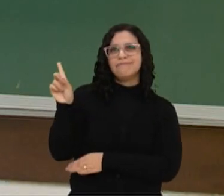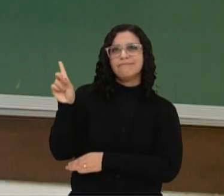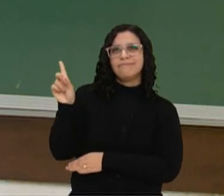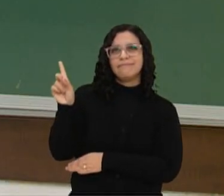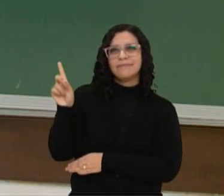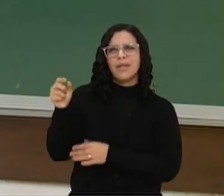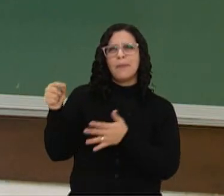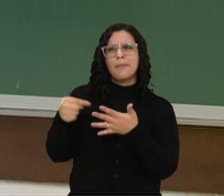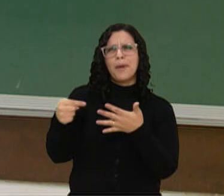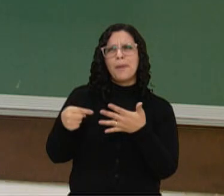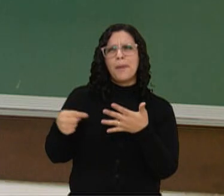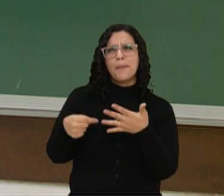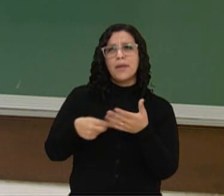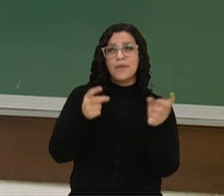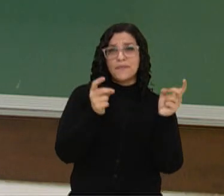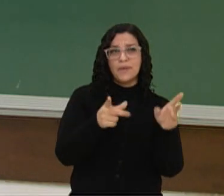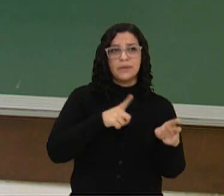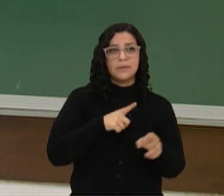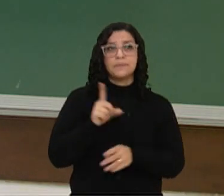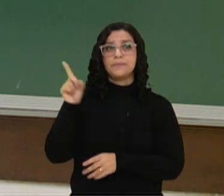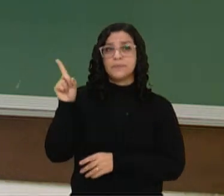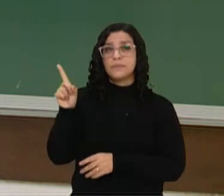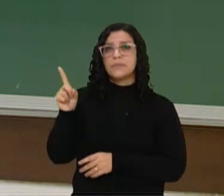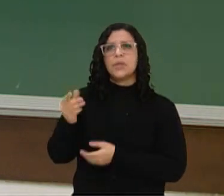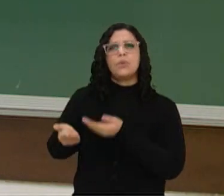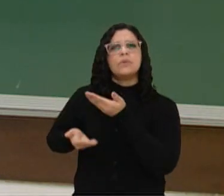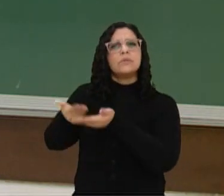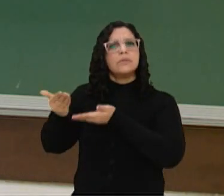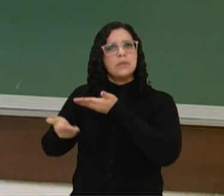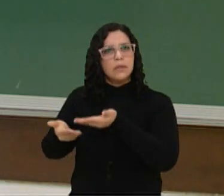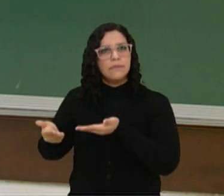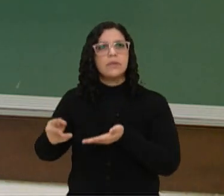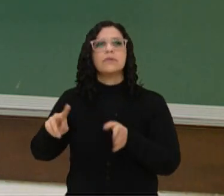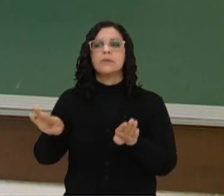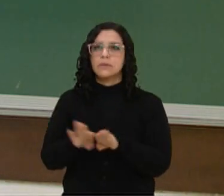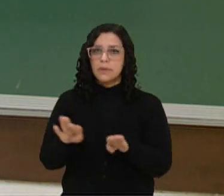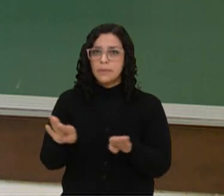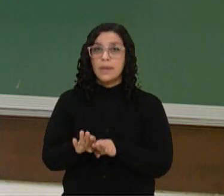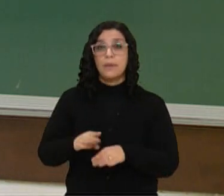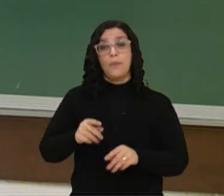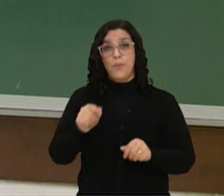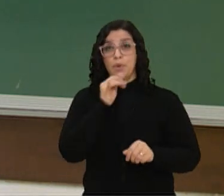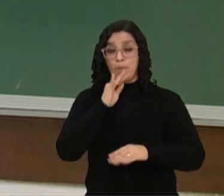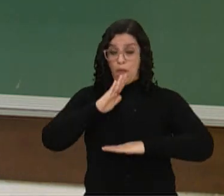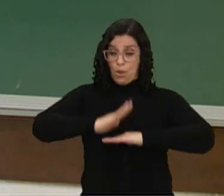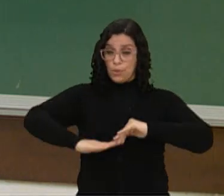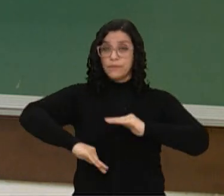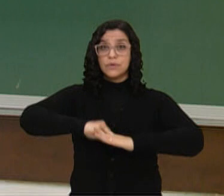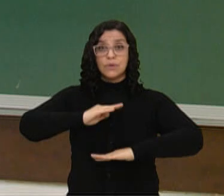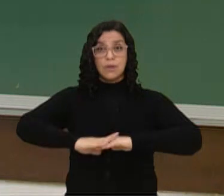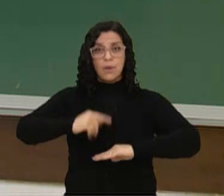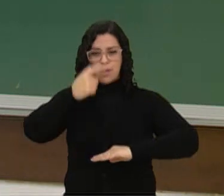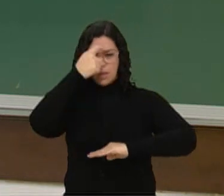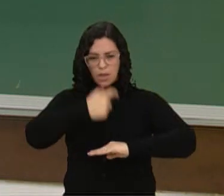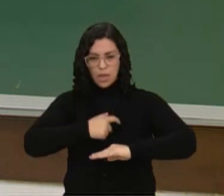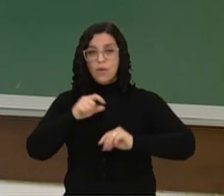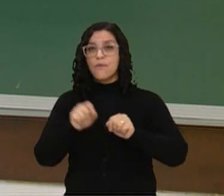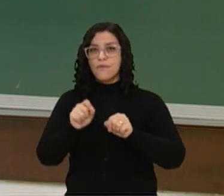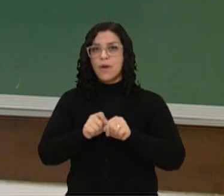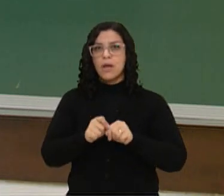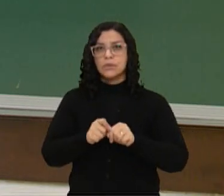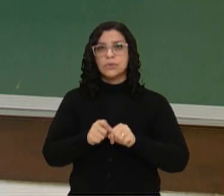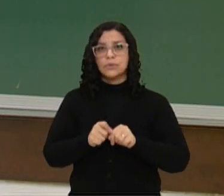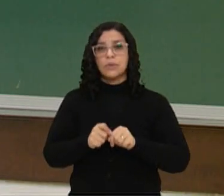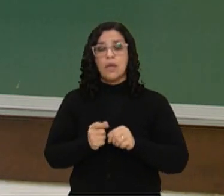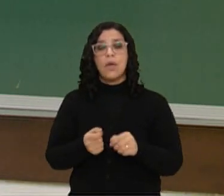ali, dos produtos que são vendidos. E a prestação de serviços? É a venda de um serviço, então, quando eu adquiro